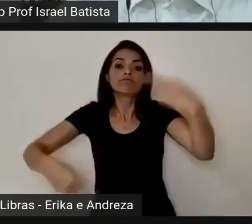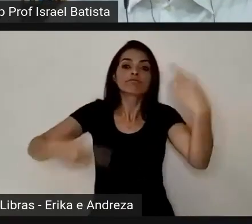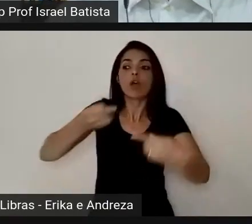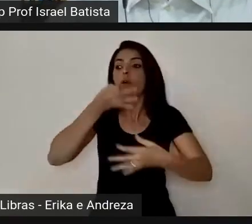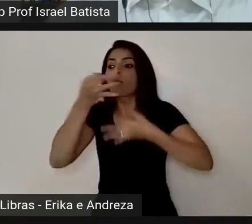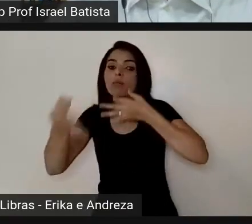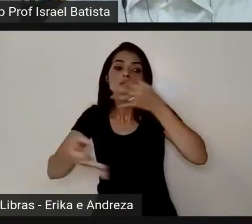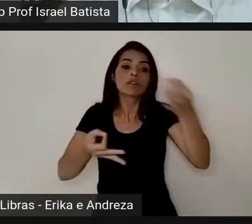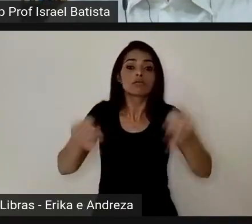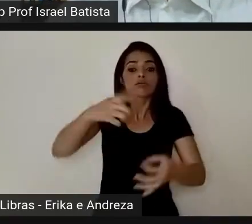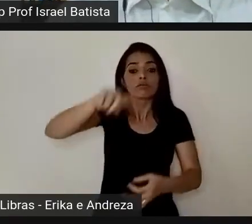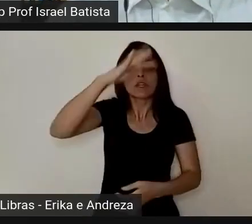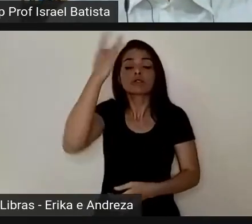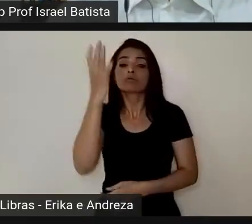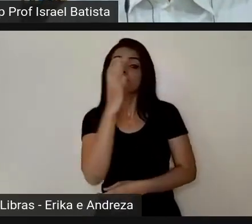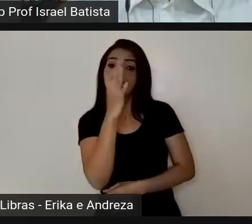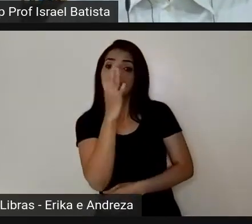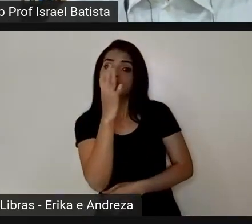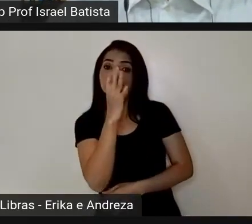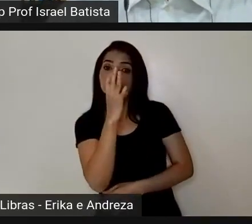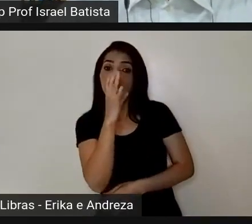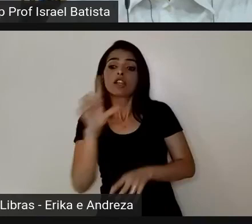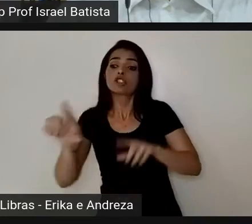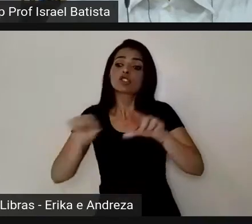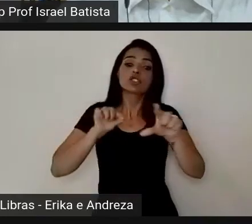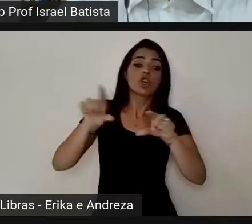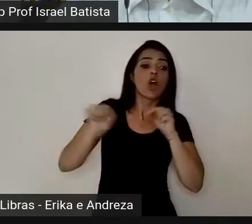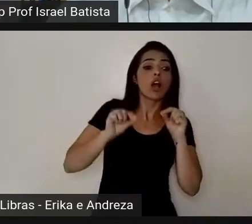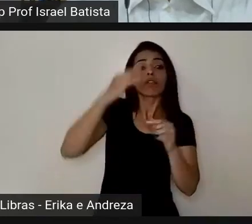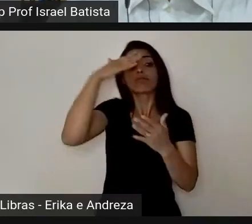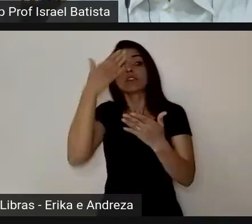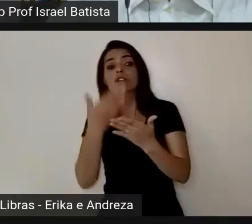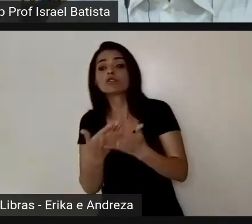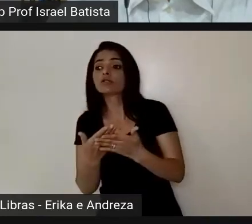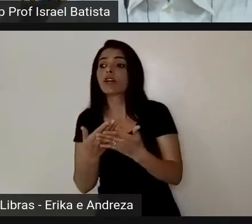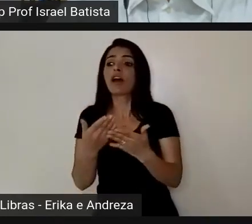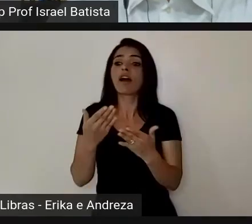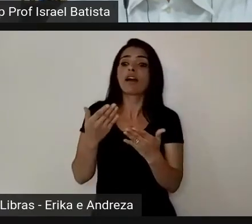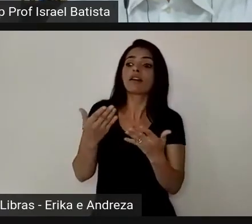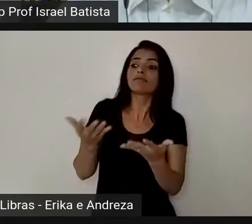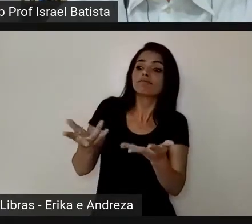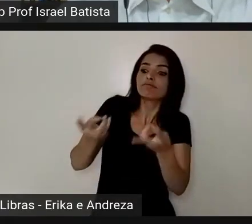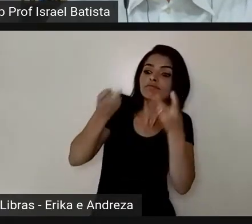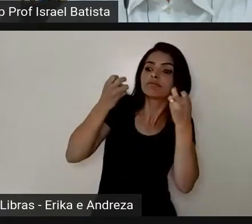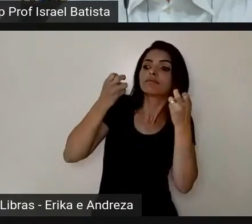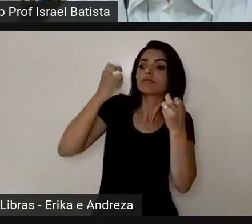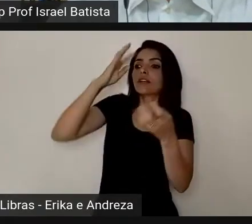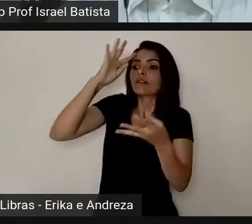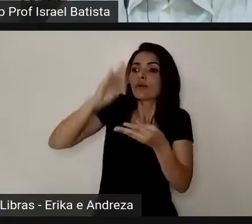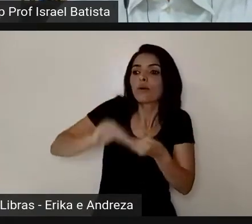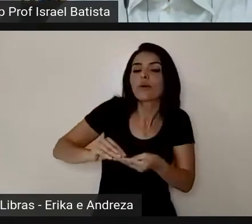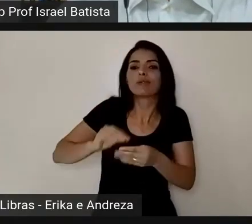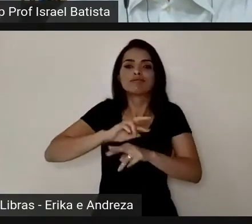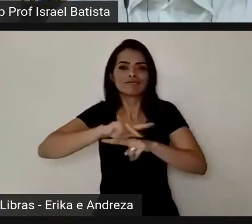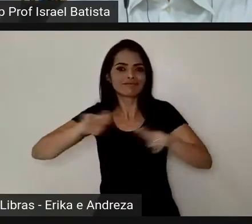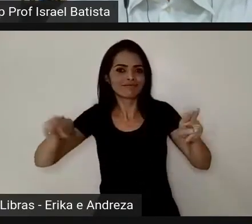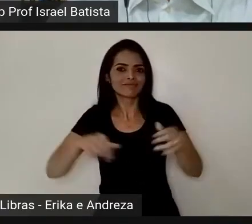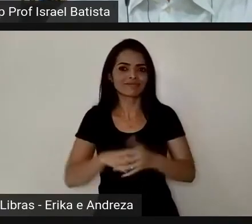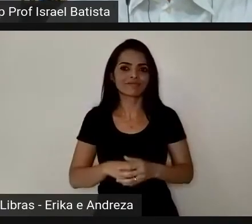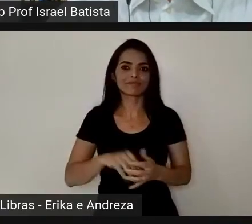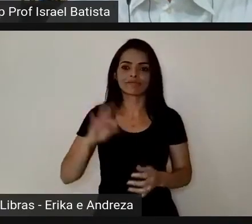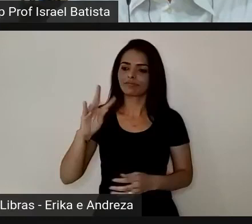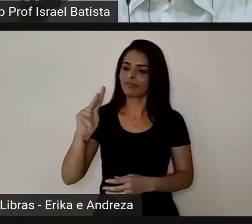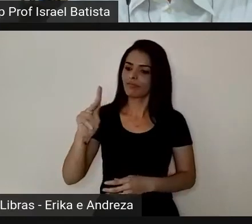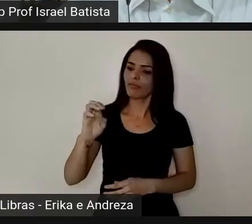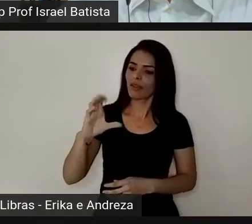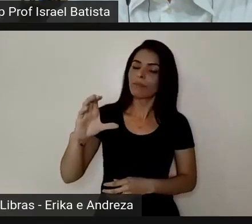nossos espectadores conhecer argumentos distintos em relação à proposta. No que tange a PEC